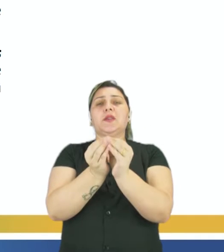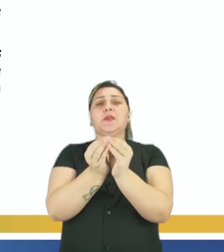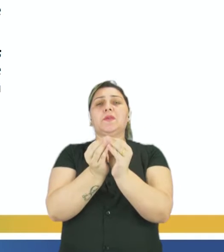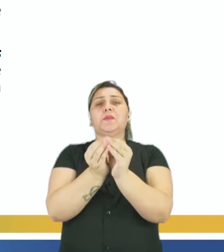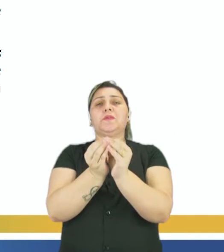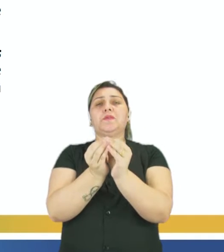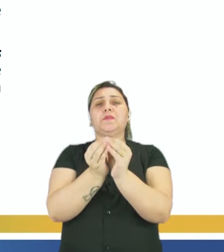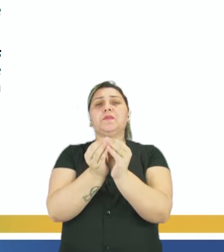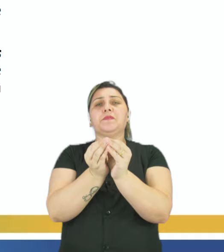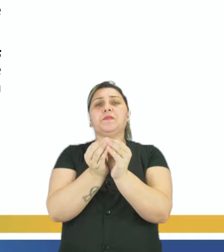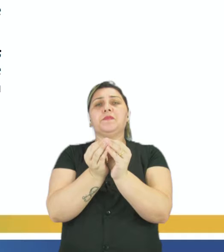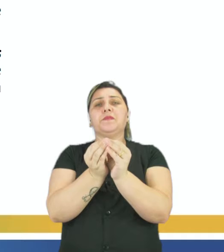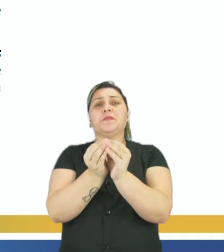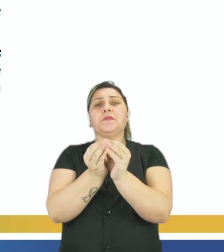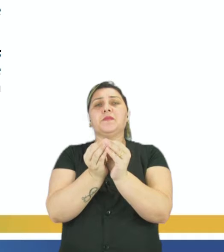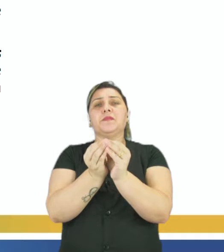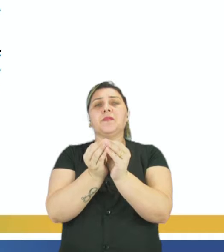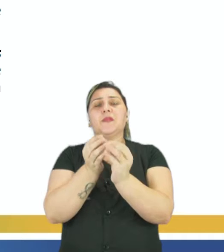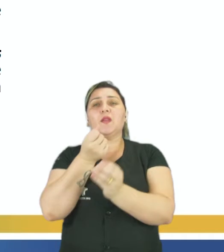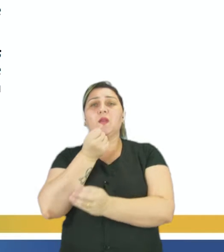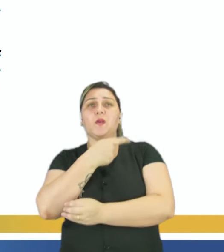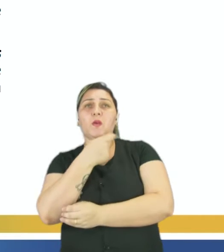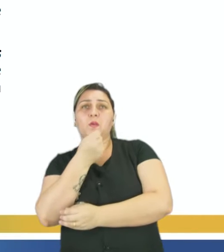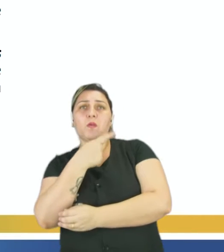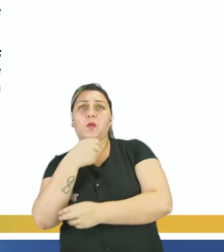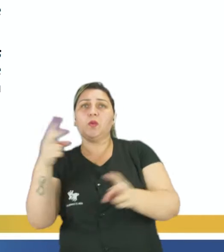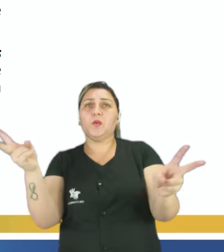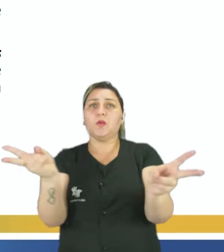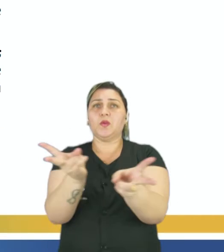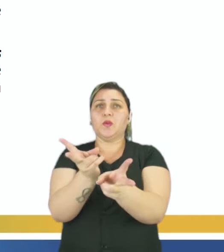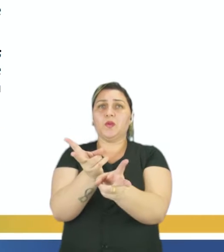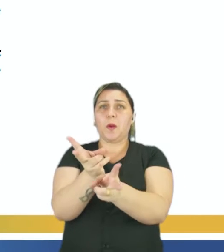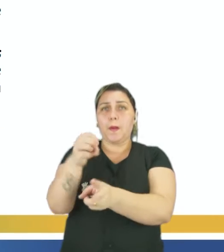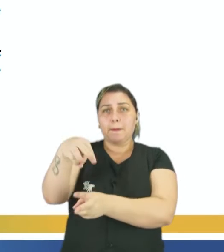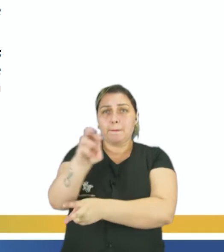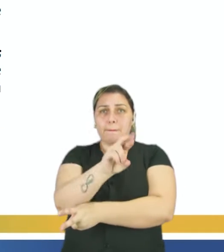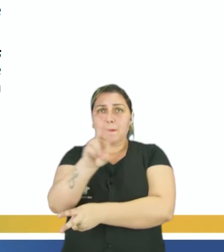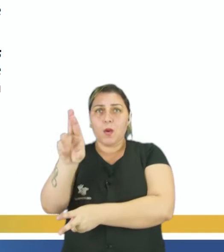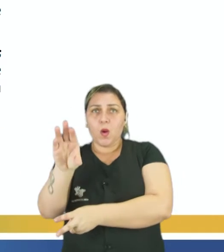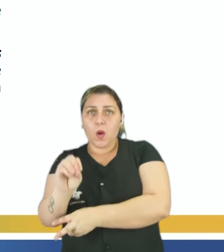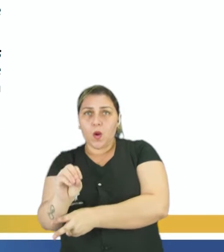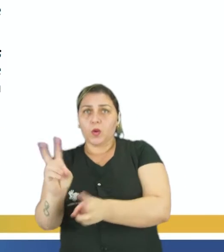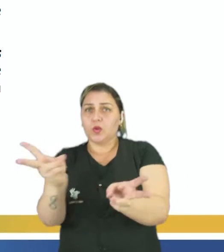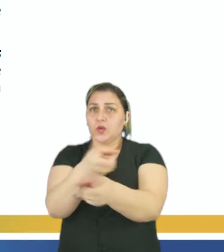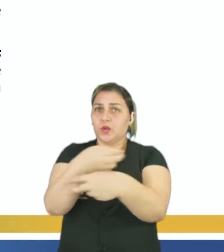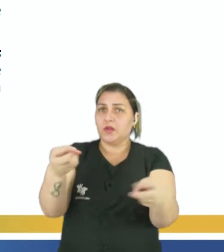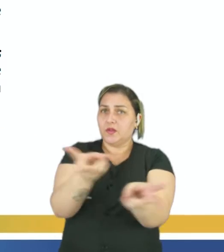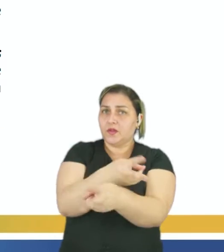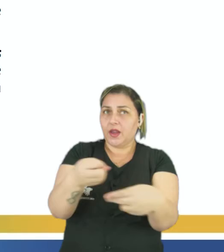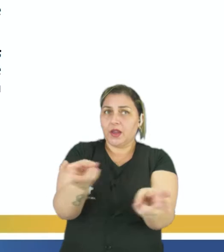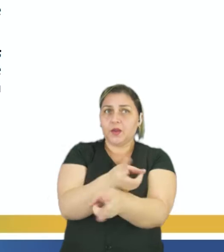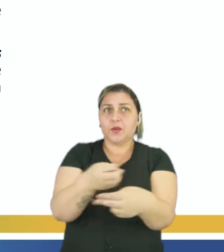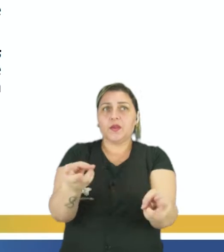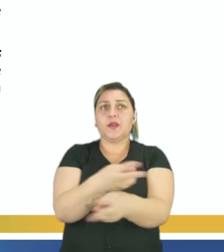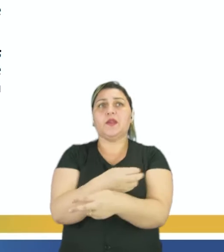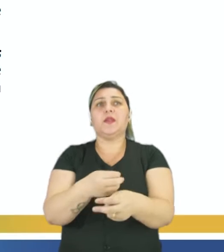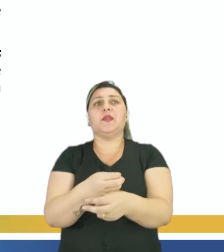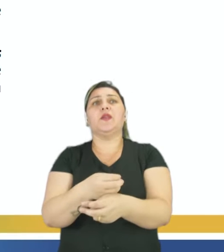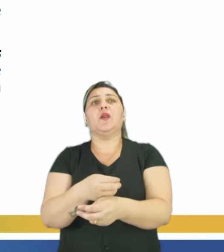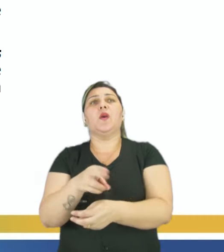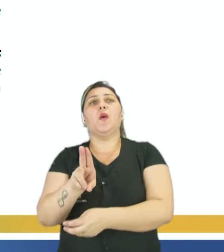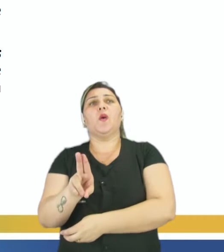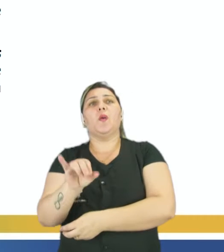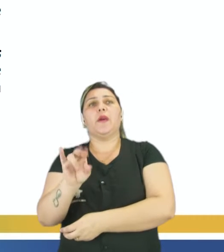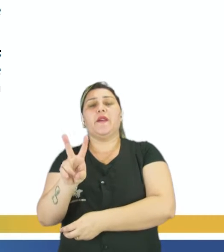a obra O Morro dos Ventos Uivantes, da escritora britânica Emily Brontë. Por